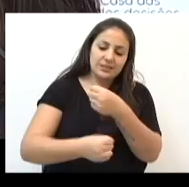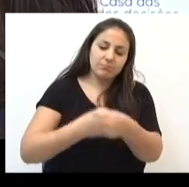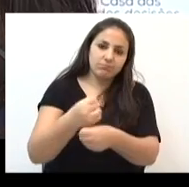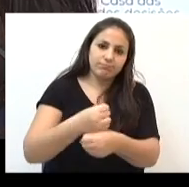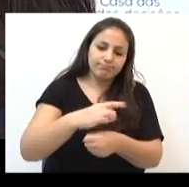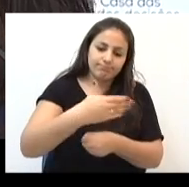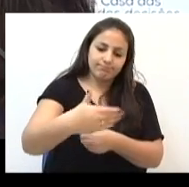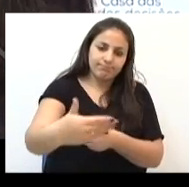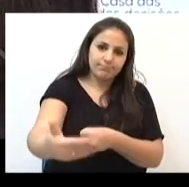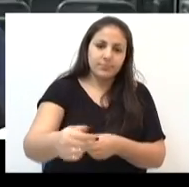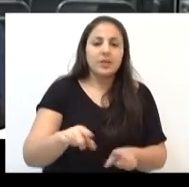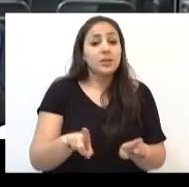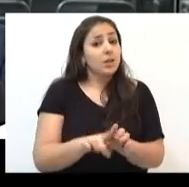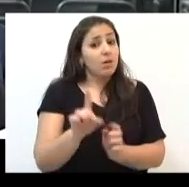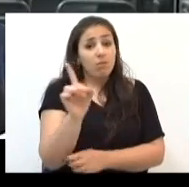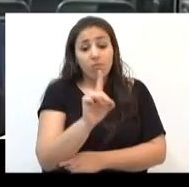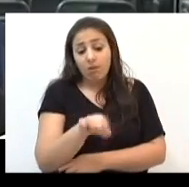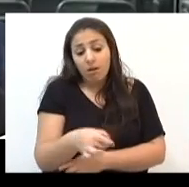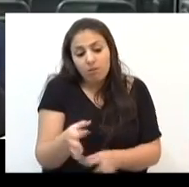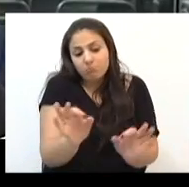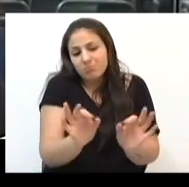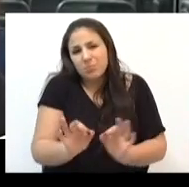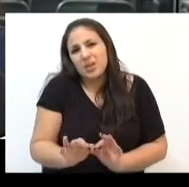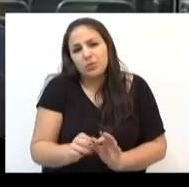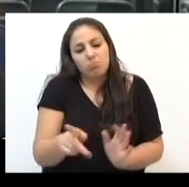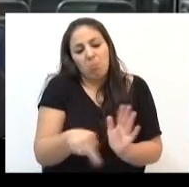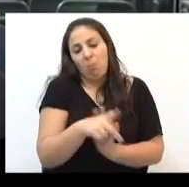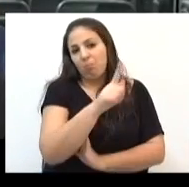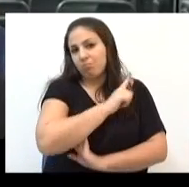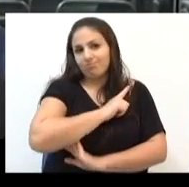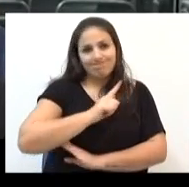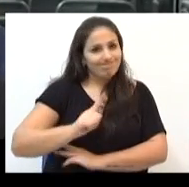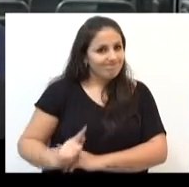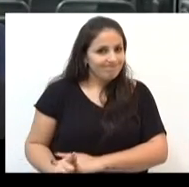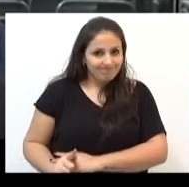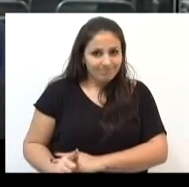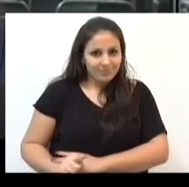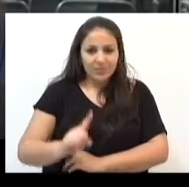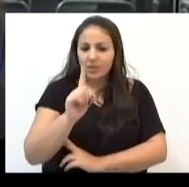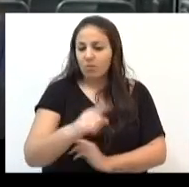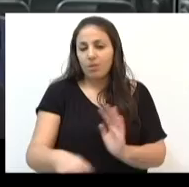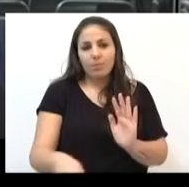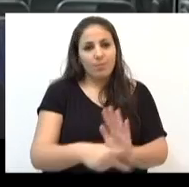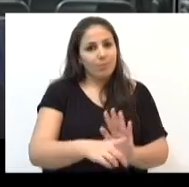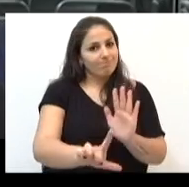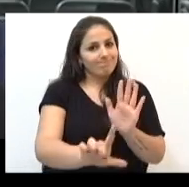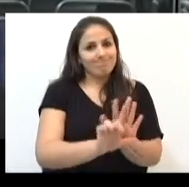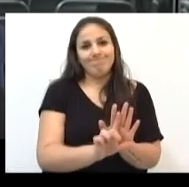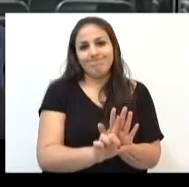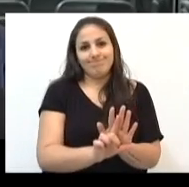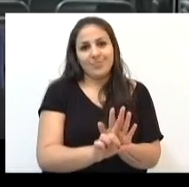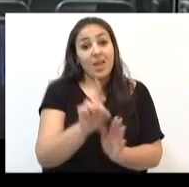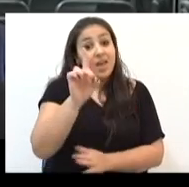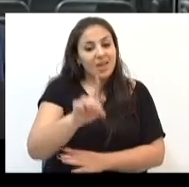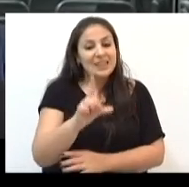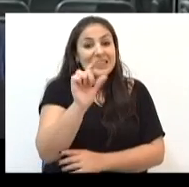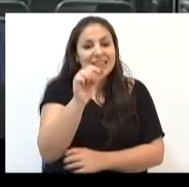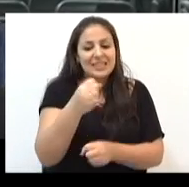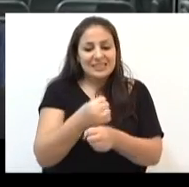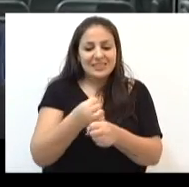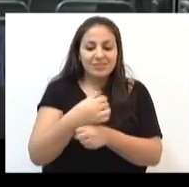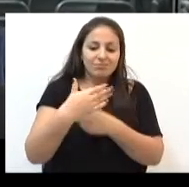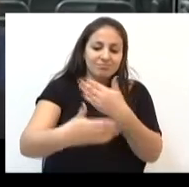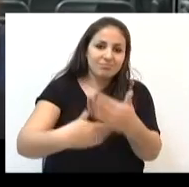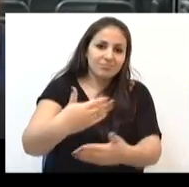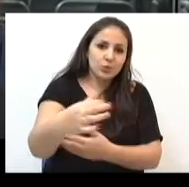próximos 10 anos. Não é um plano de governo, não é um plano de legislatura, é um plano de 10